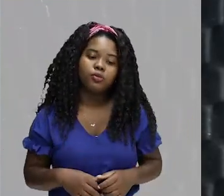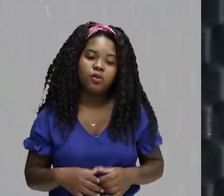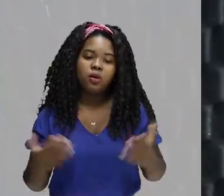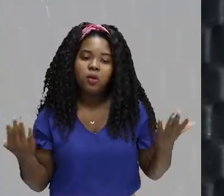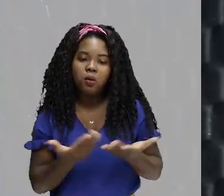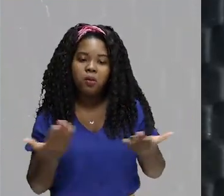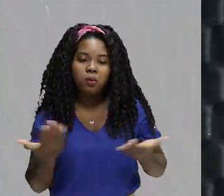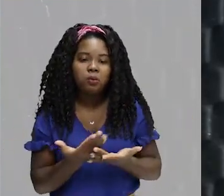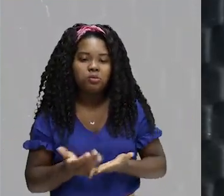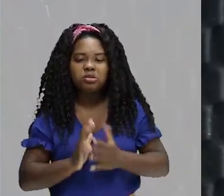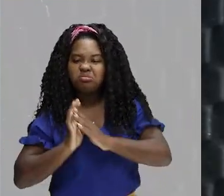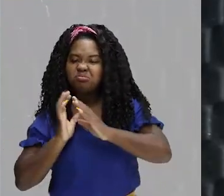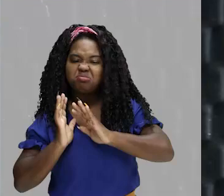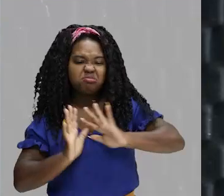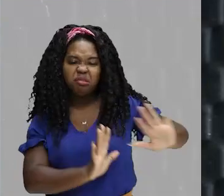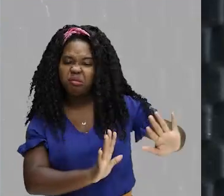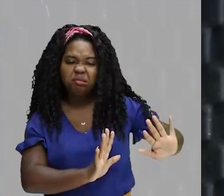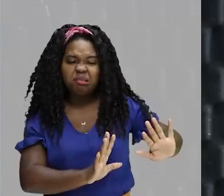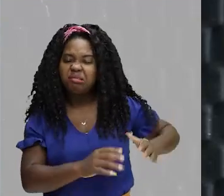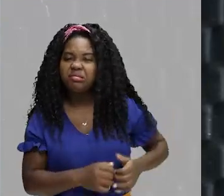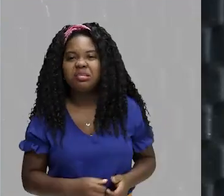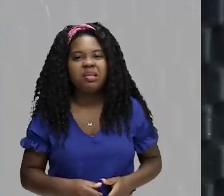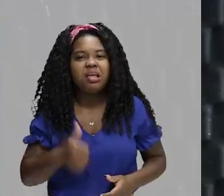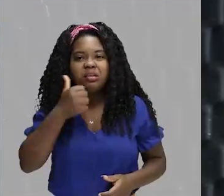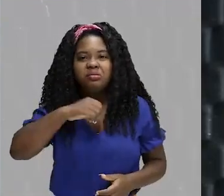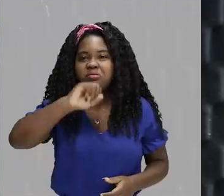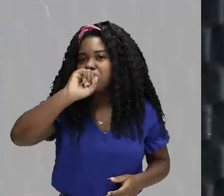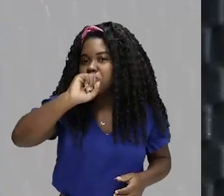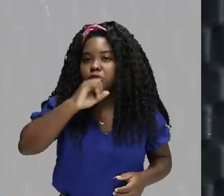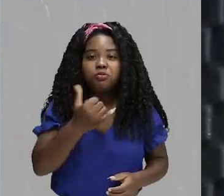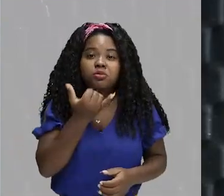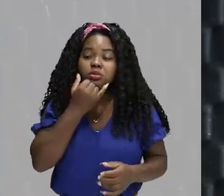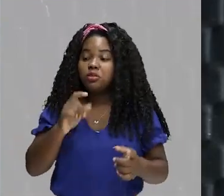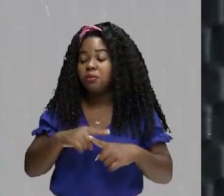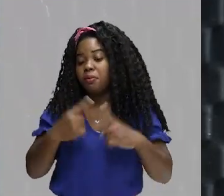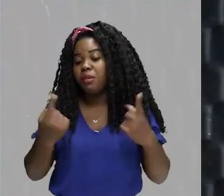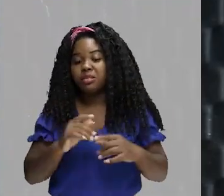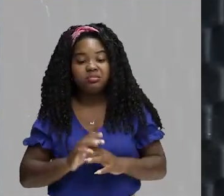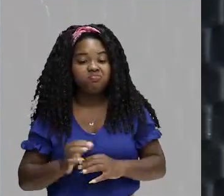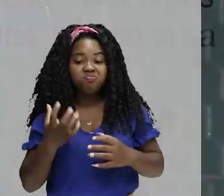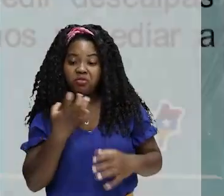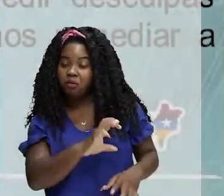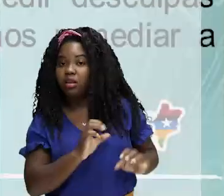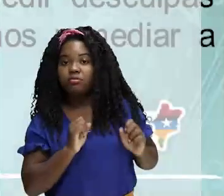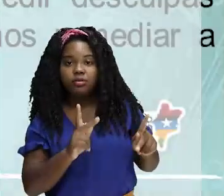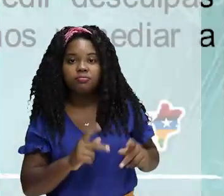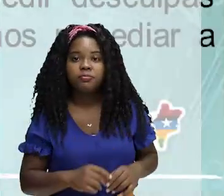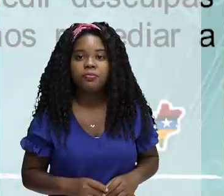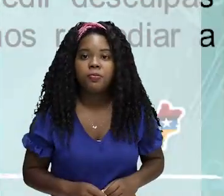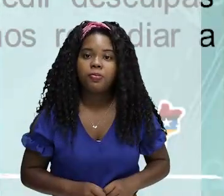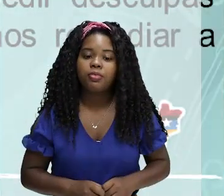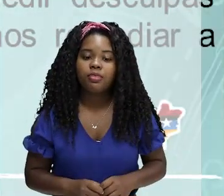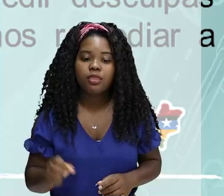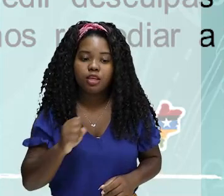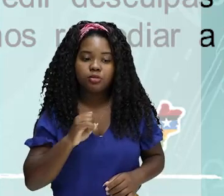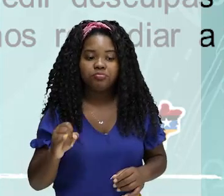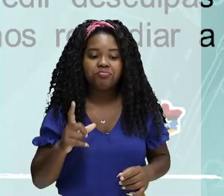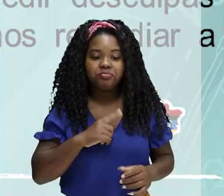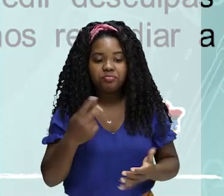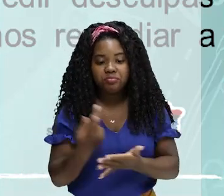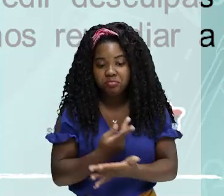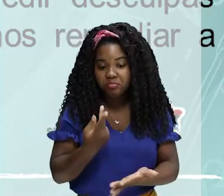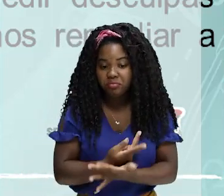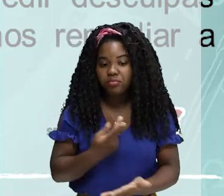fazer a limpeza da casa. Mamãe que me desculpe, mas hoje eu vou chutar o pau da barraca, né? Então, eu vou meter la pata. Se você cometeu esses